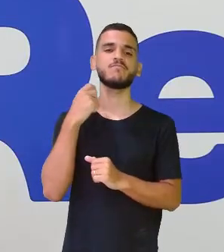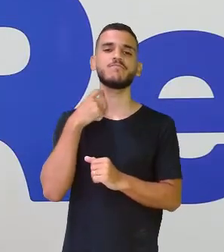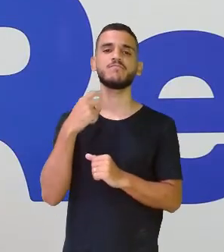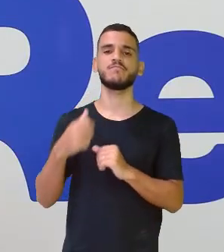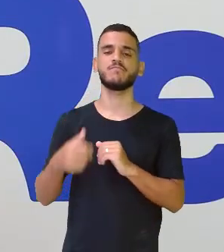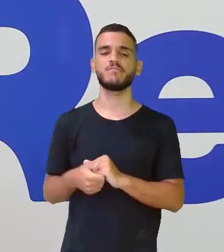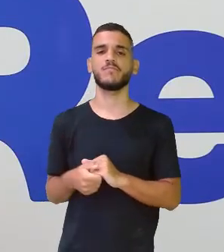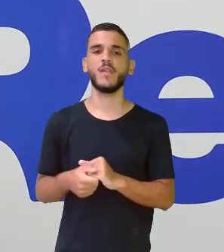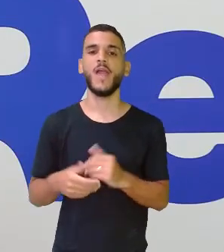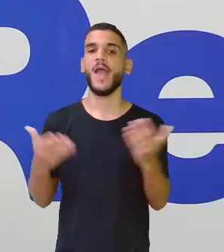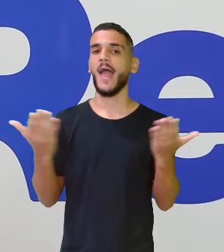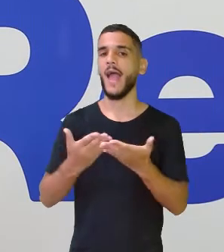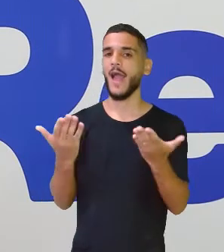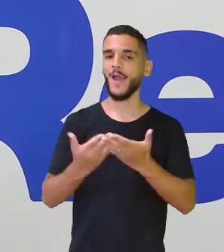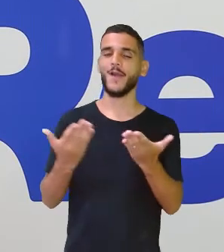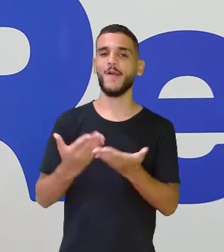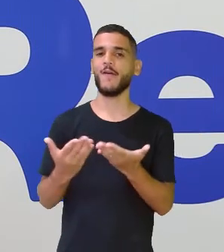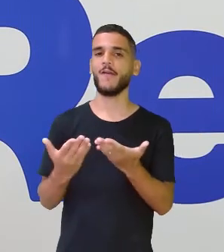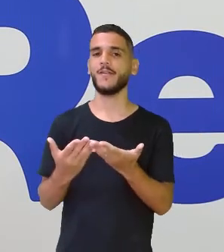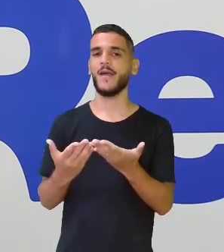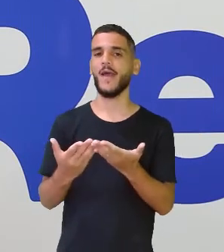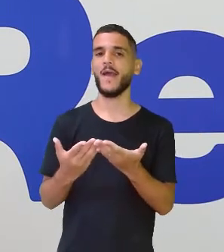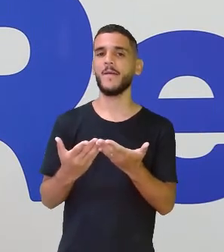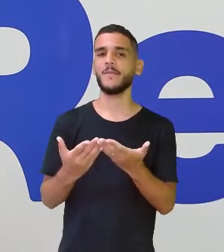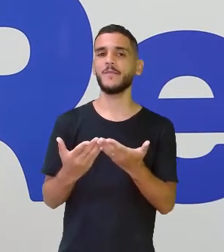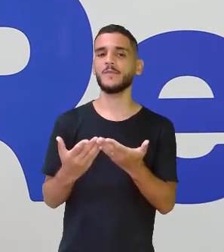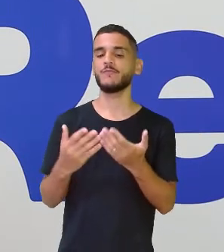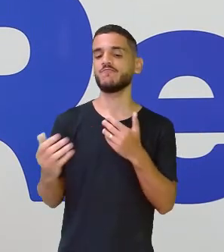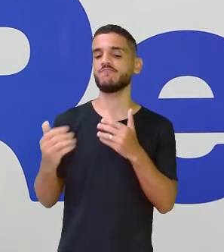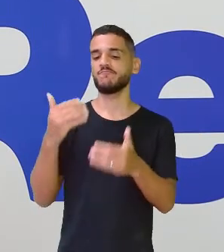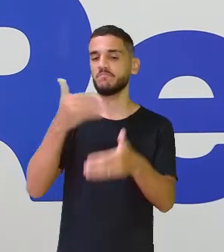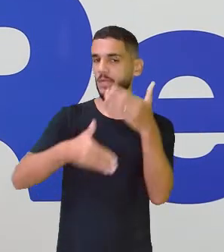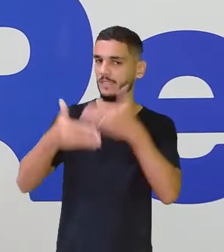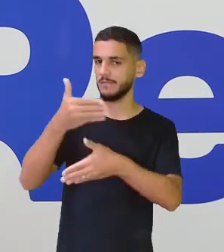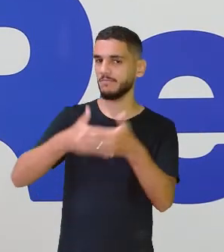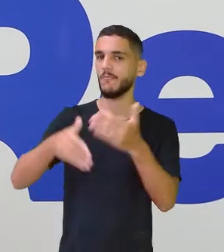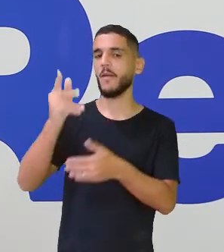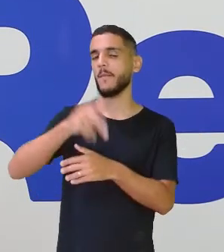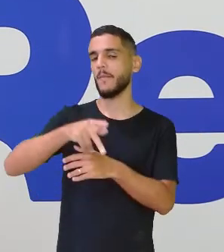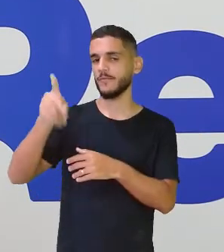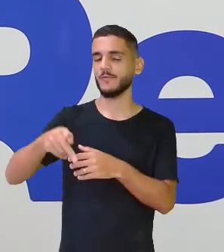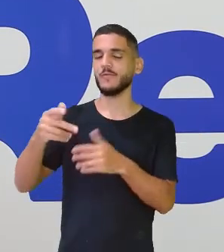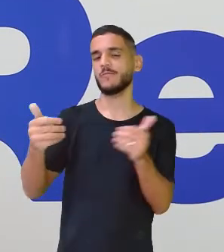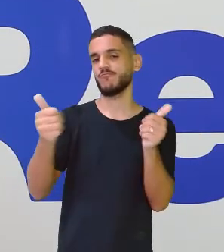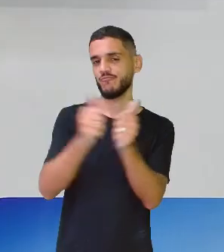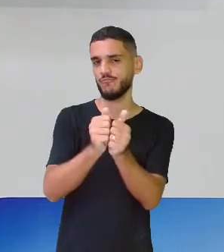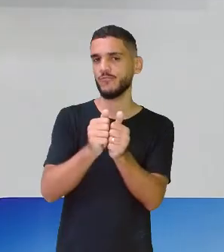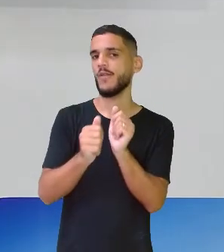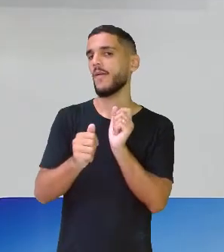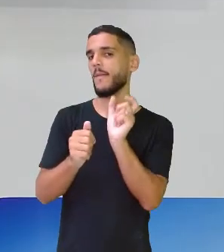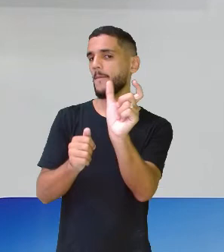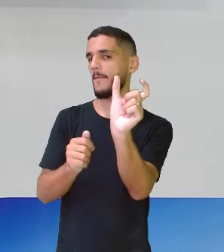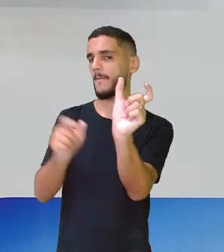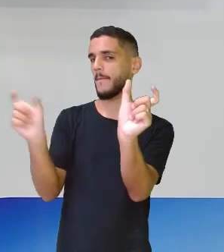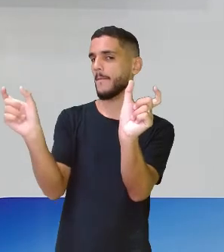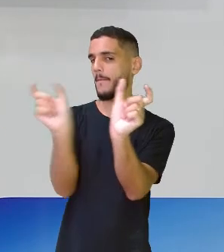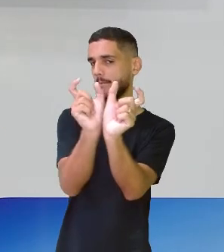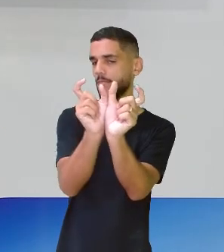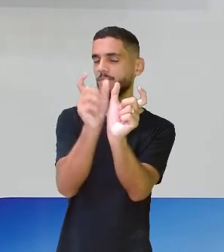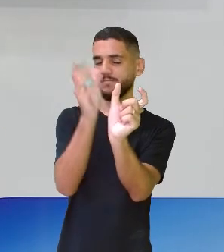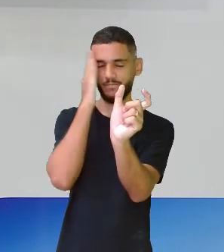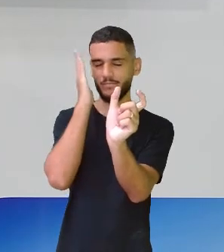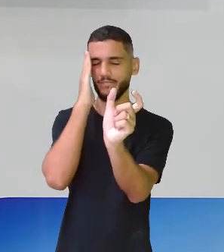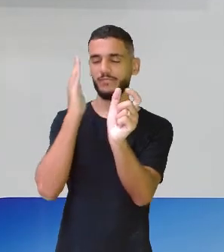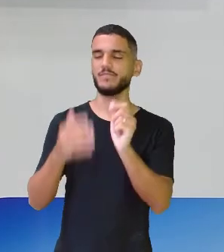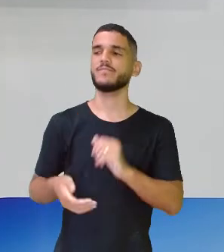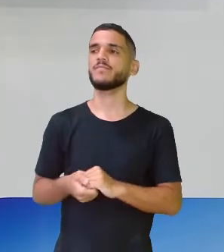Salomão, escutar a professora Mauricéia para a gente descobrir de qual palavra veio. Pois é. Então, olha só, preste atenção nessas